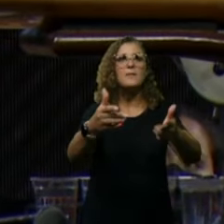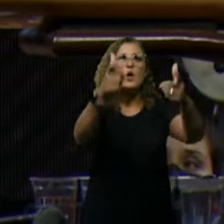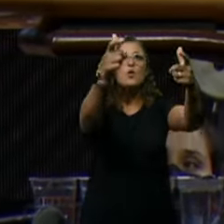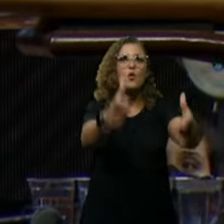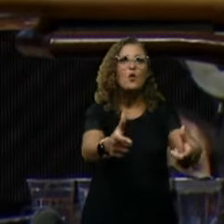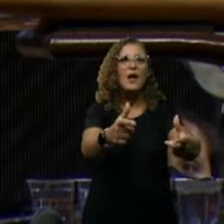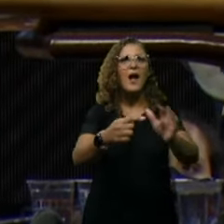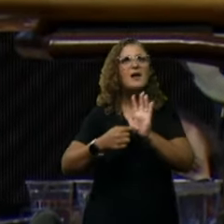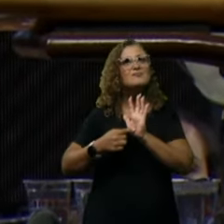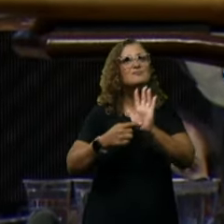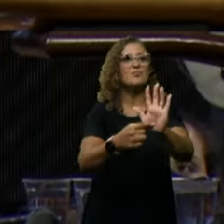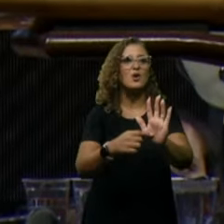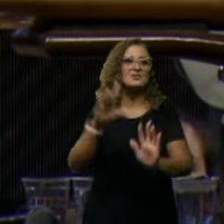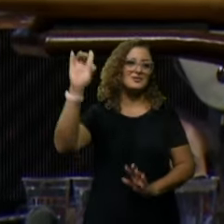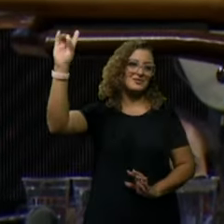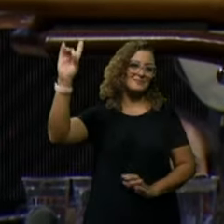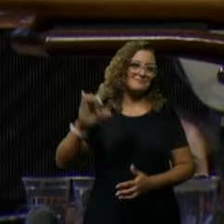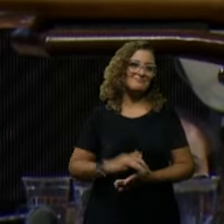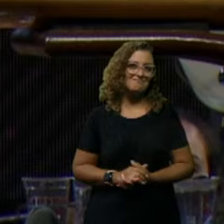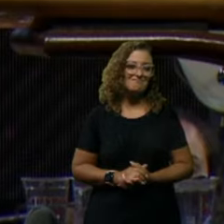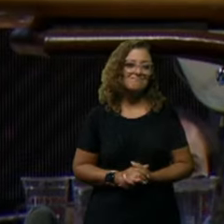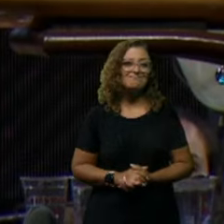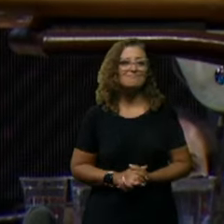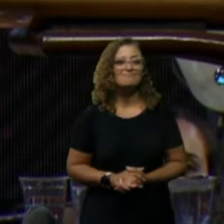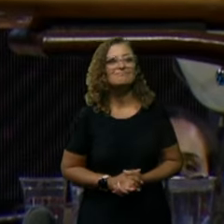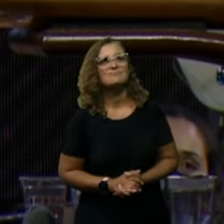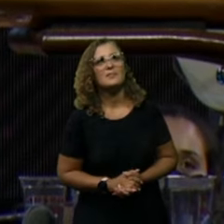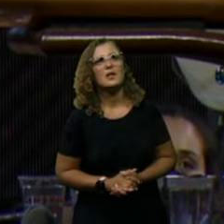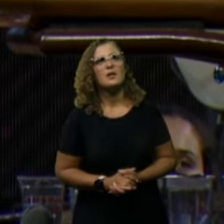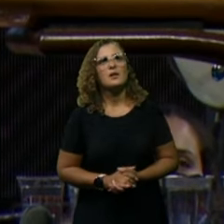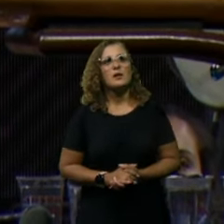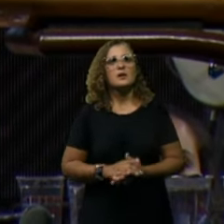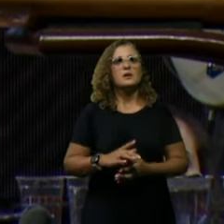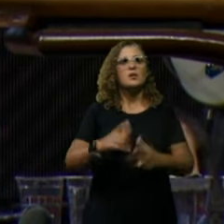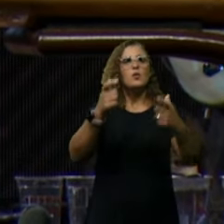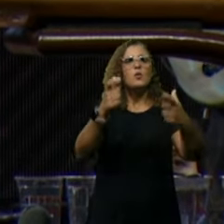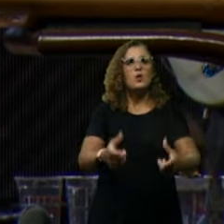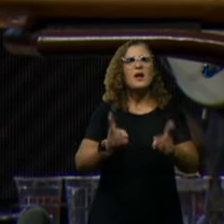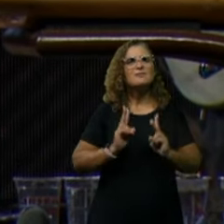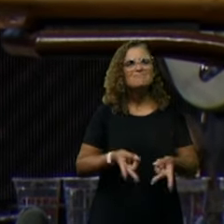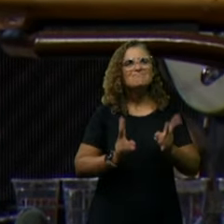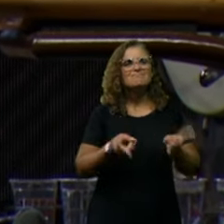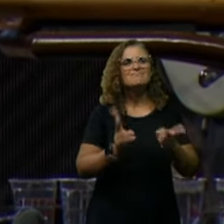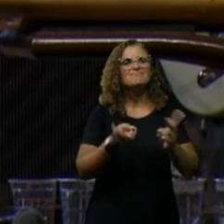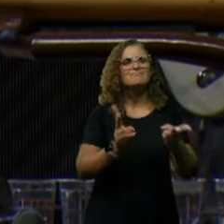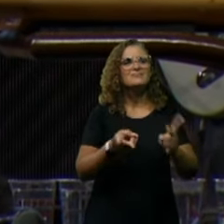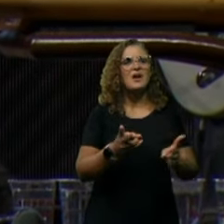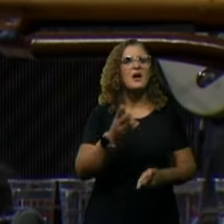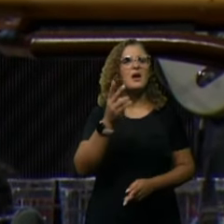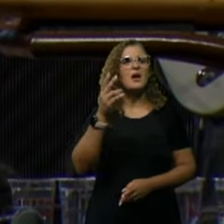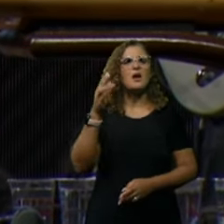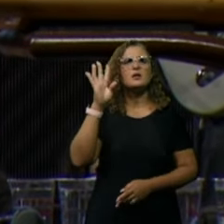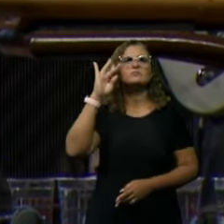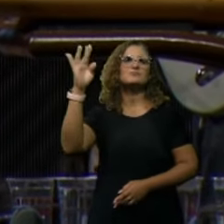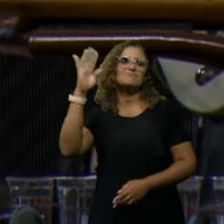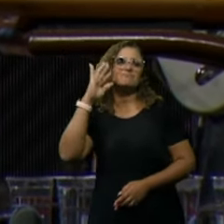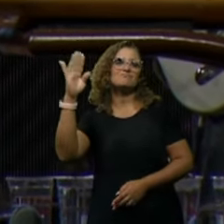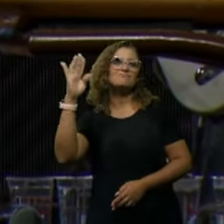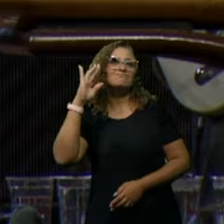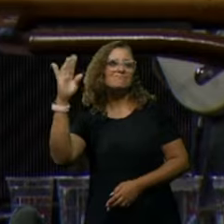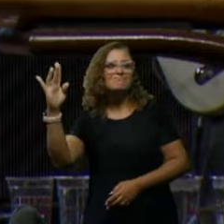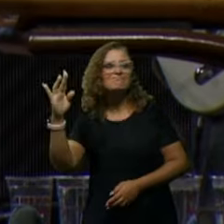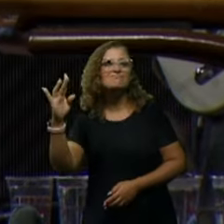para o lugar que o pai dele queria chegar mas não chegou tá qualquer Deus não vai te colocar em lugares para humilhar Quem veio antes de você